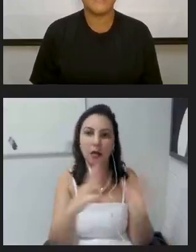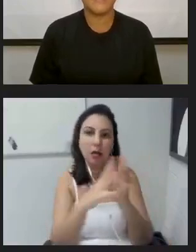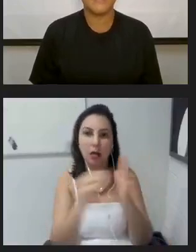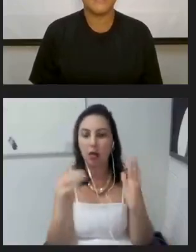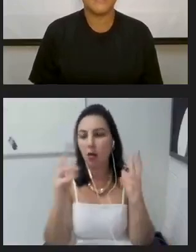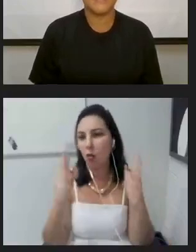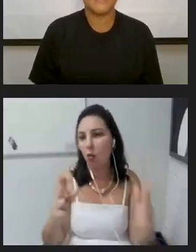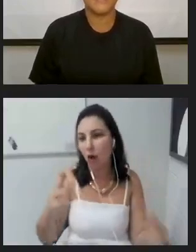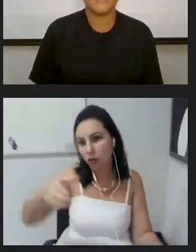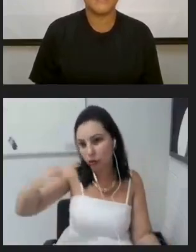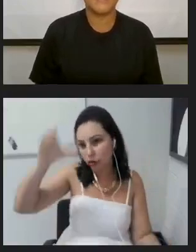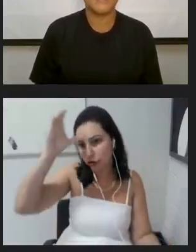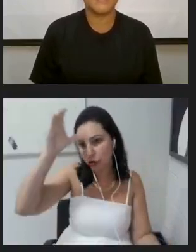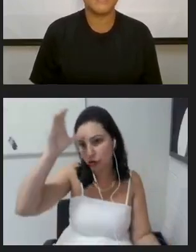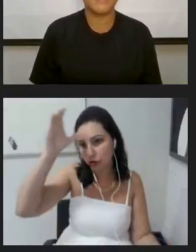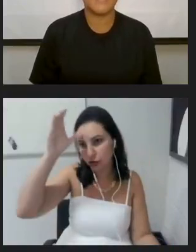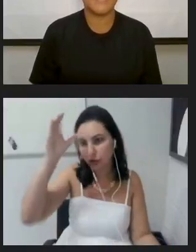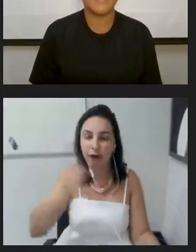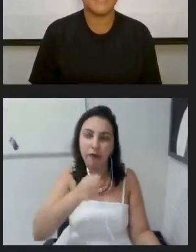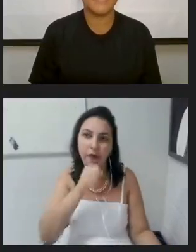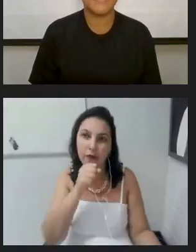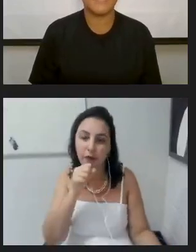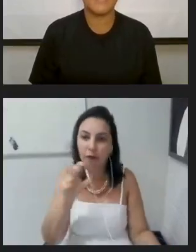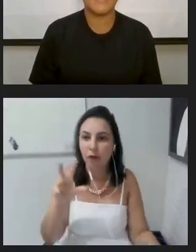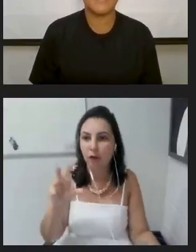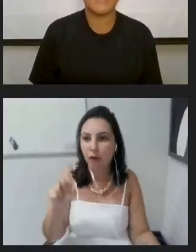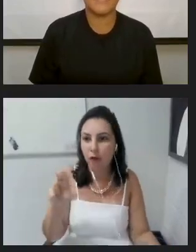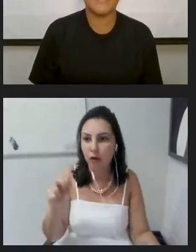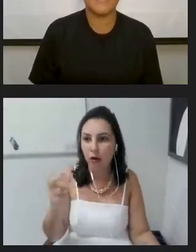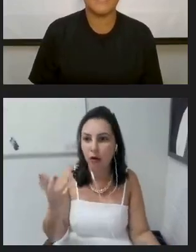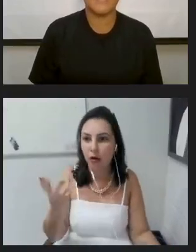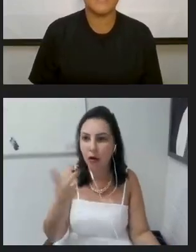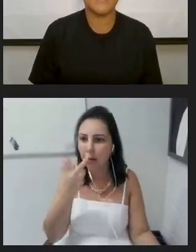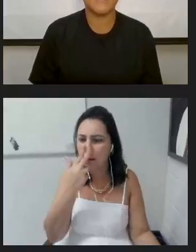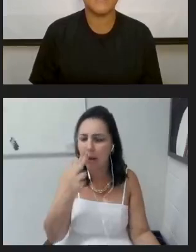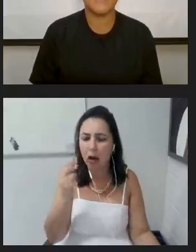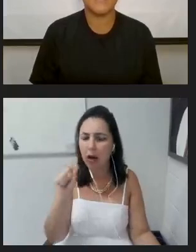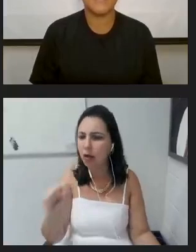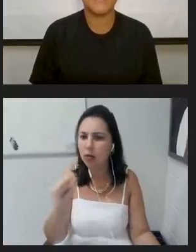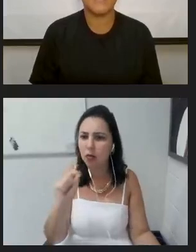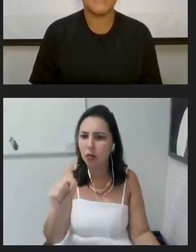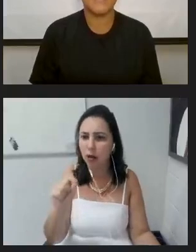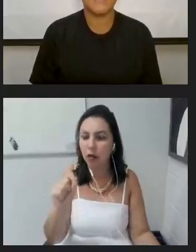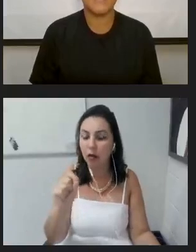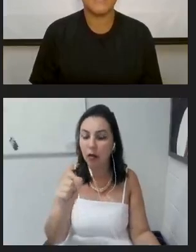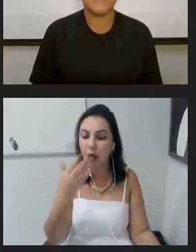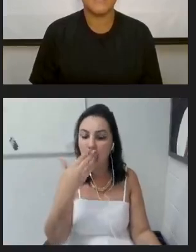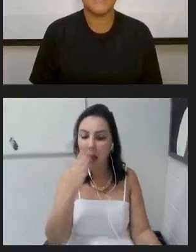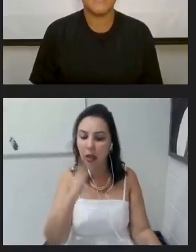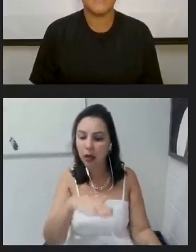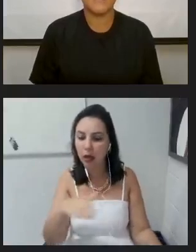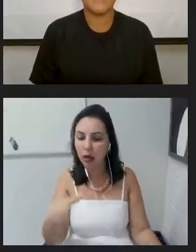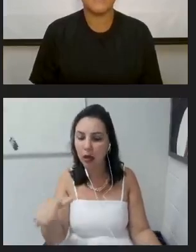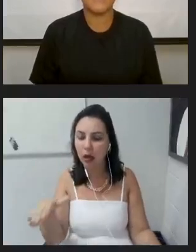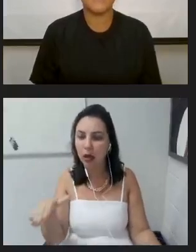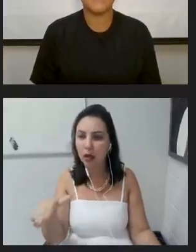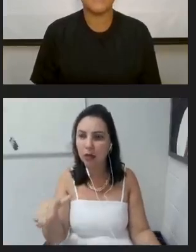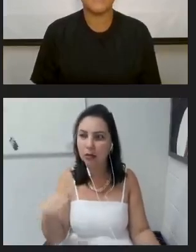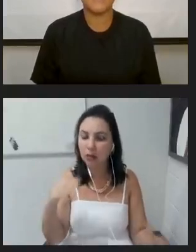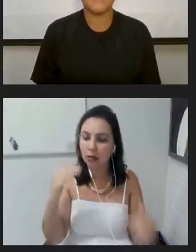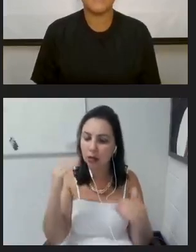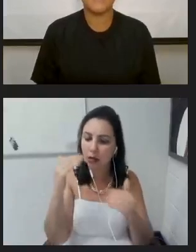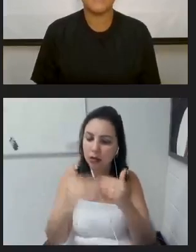tio, a tia, a avó. Tira da criança a dimensão do processo